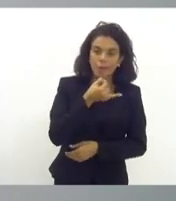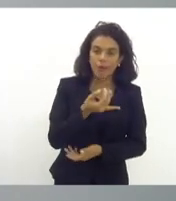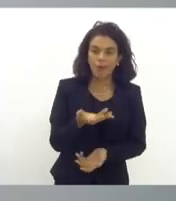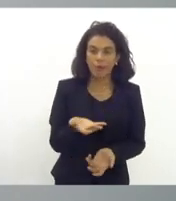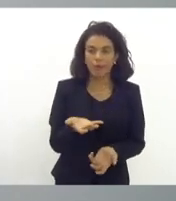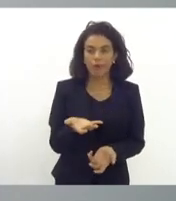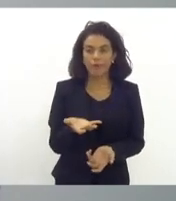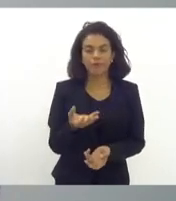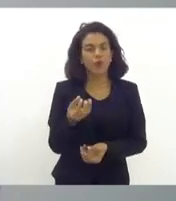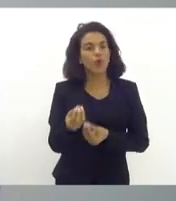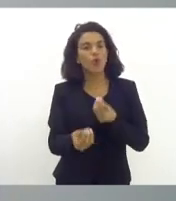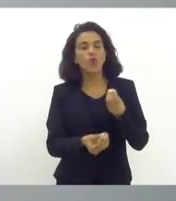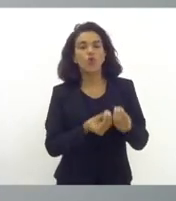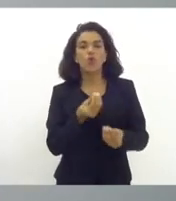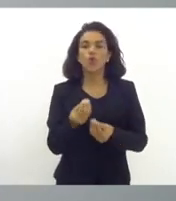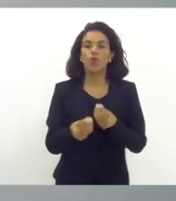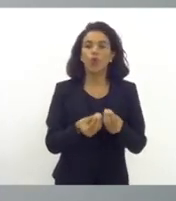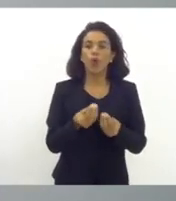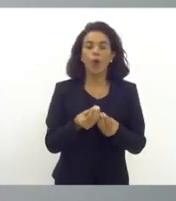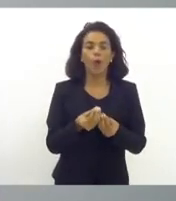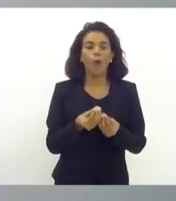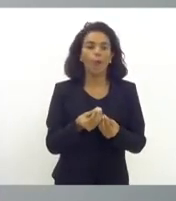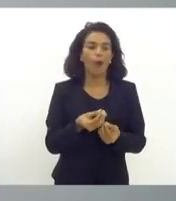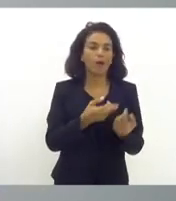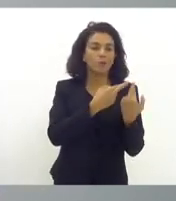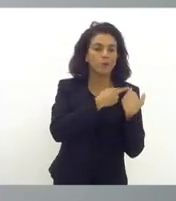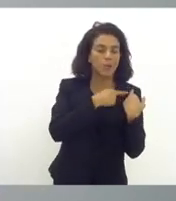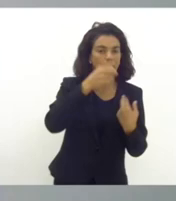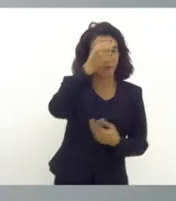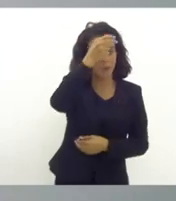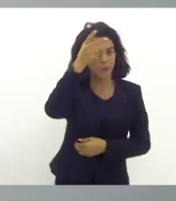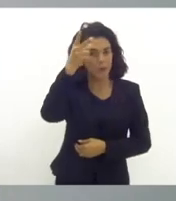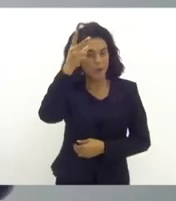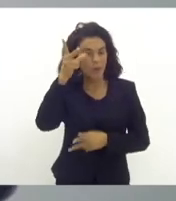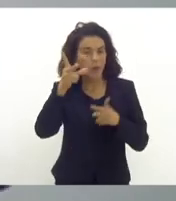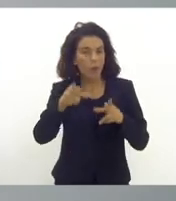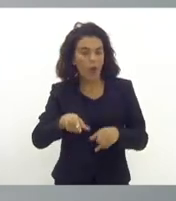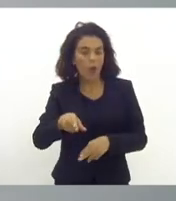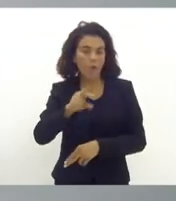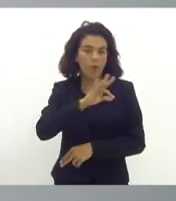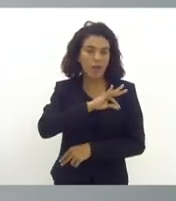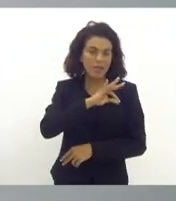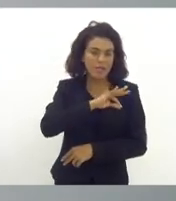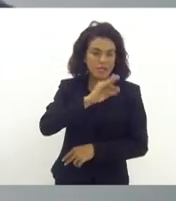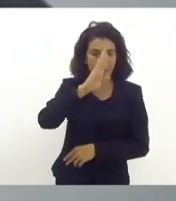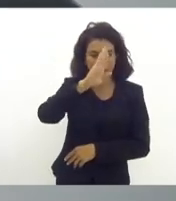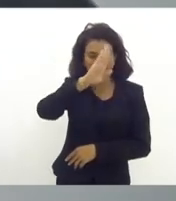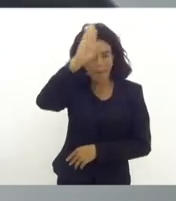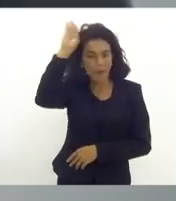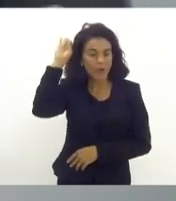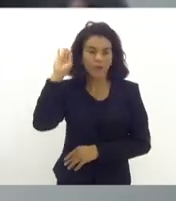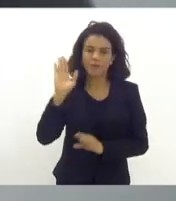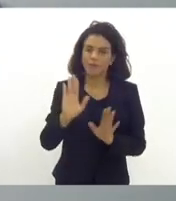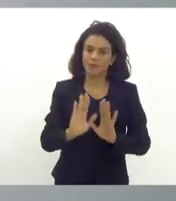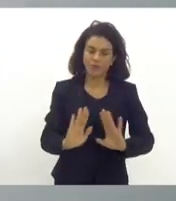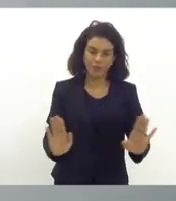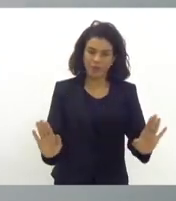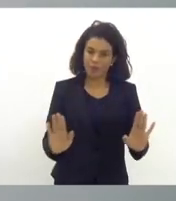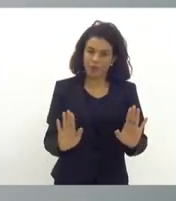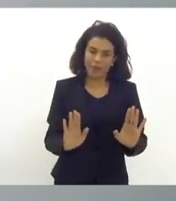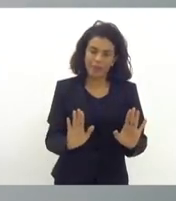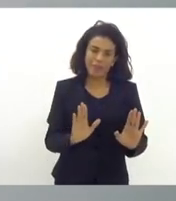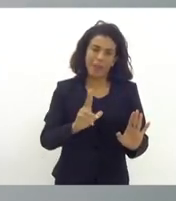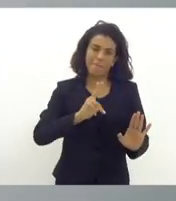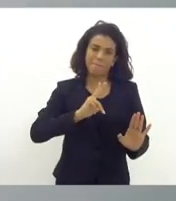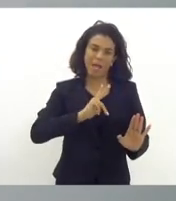como acontece como Municipalidade como acontece com os bombeiros como acontece com a polícia militar que tem outras particularidade